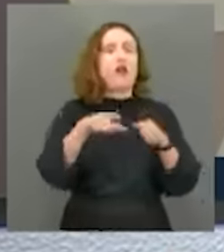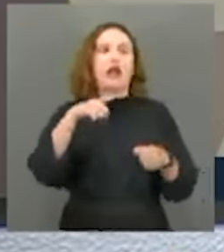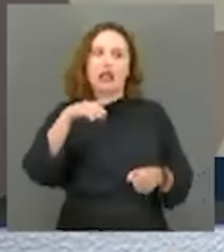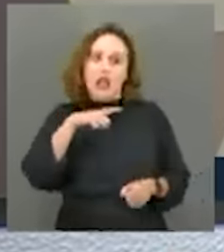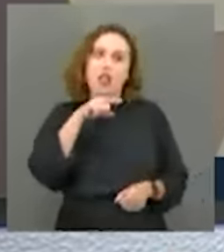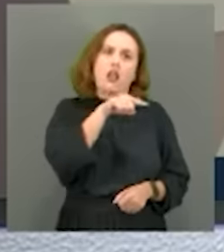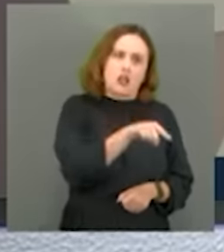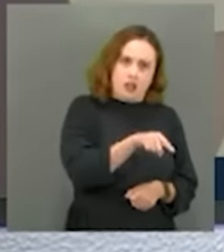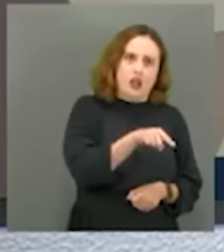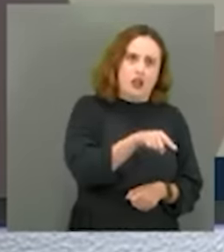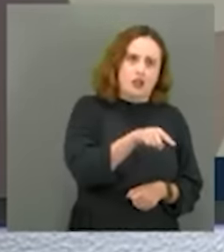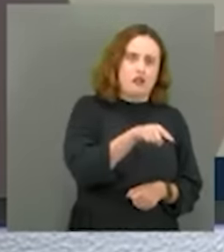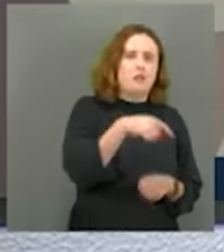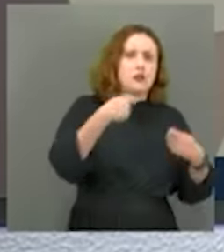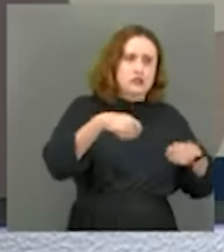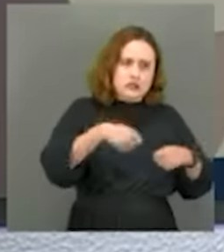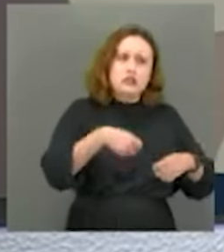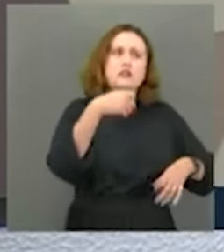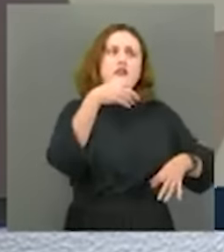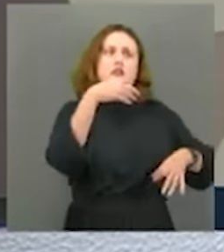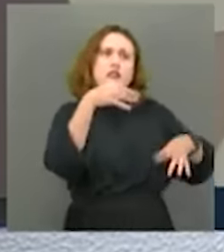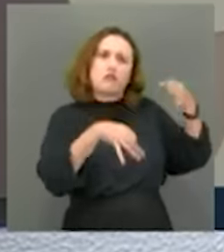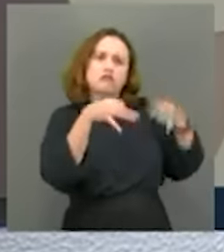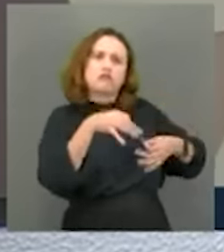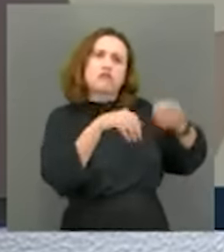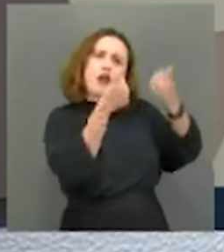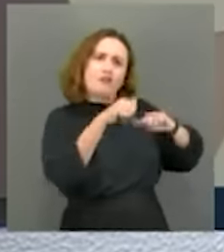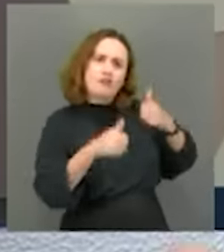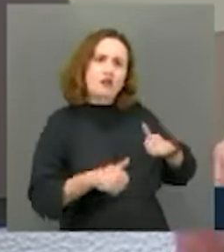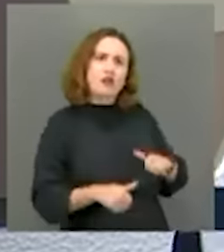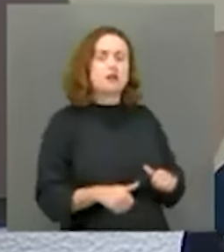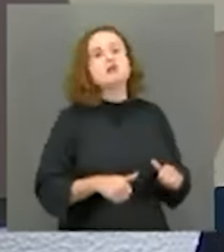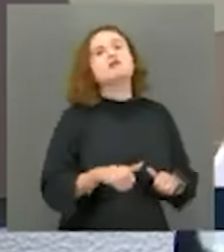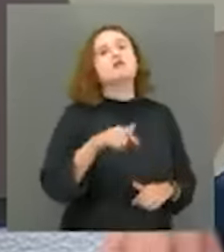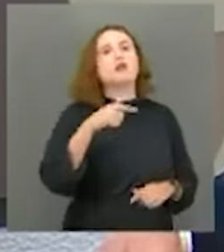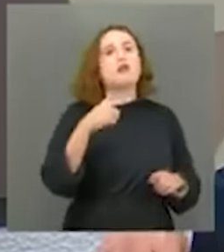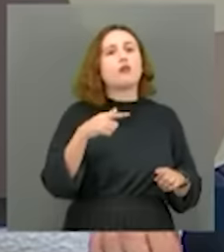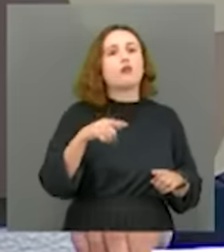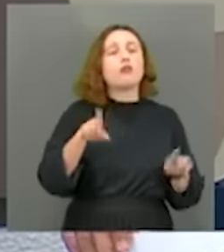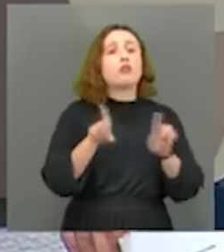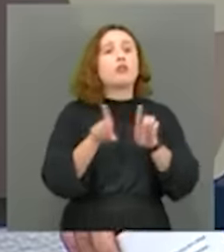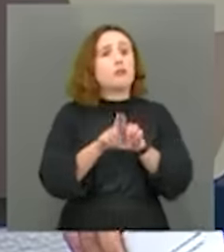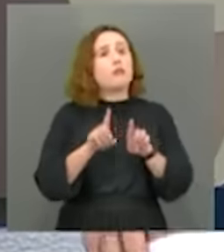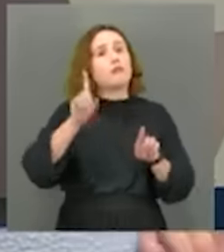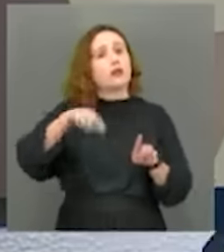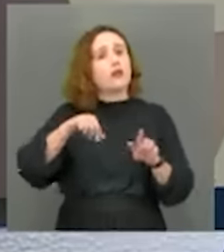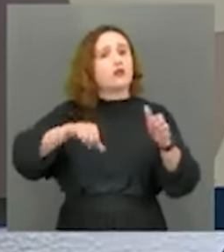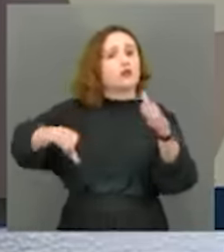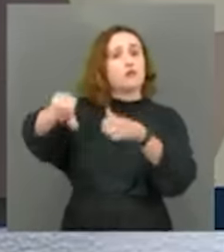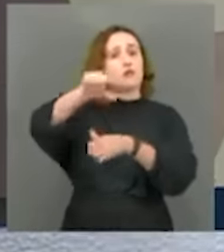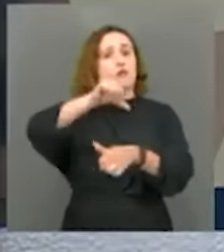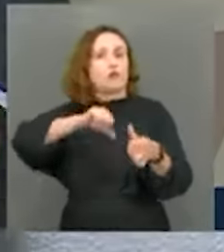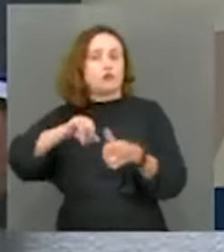ela tem que ser majorada e também transformamos para todos os casos né do crime